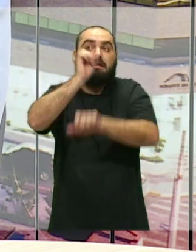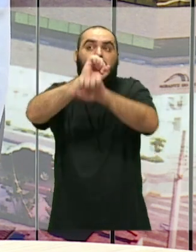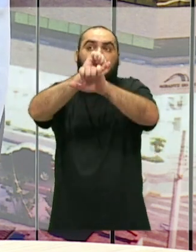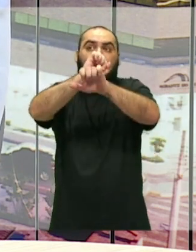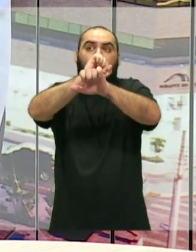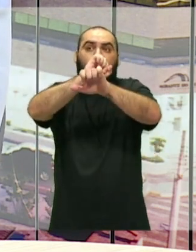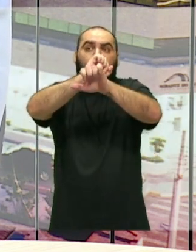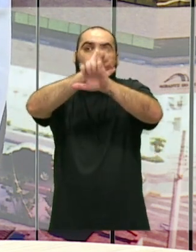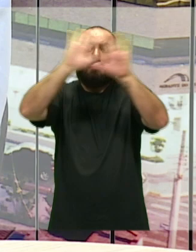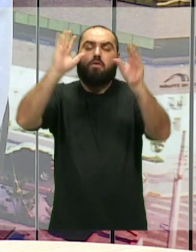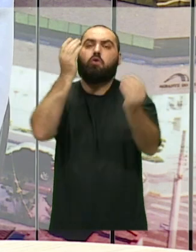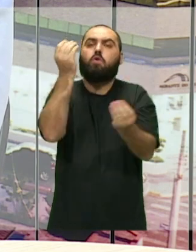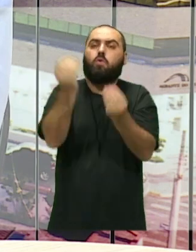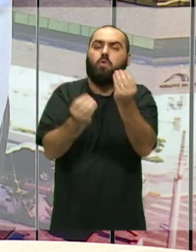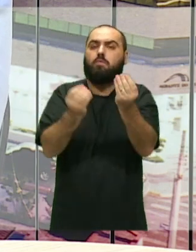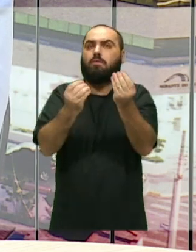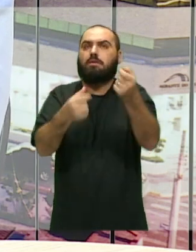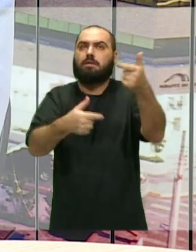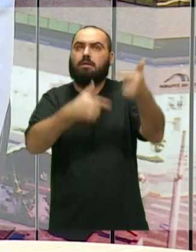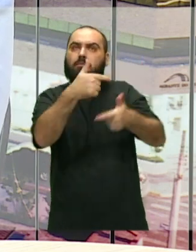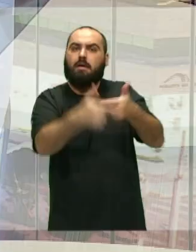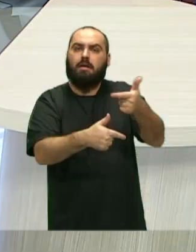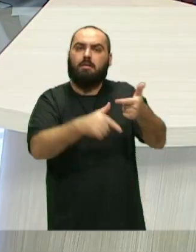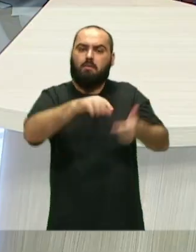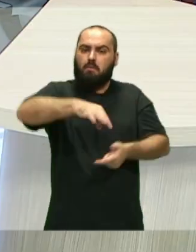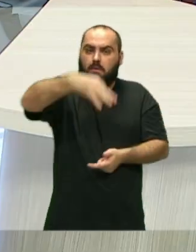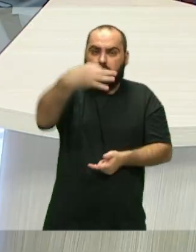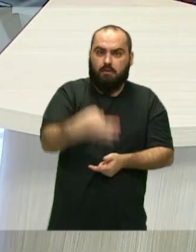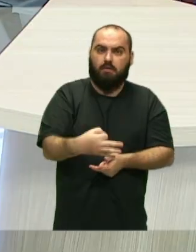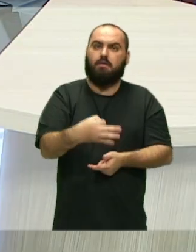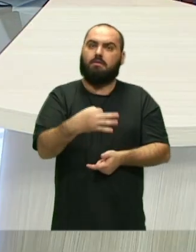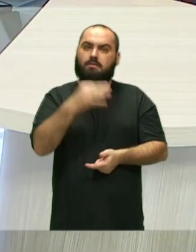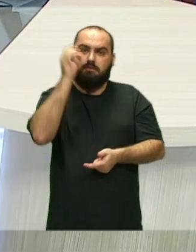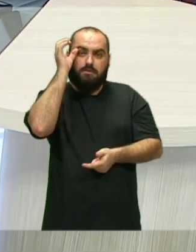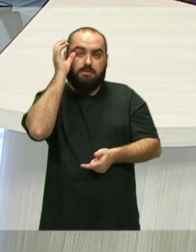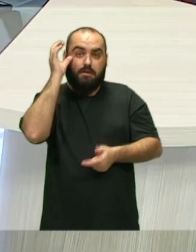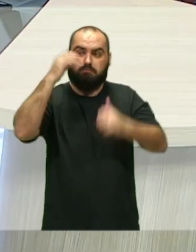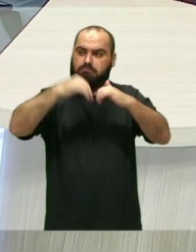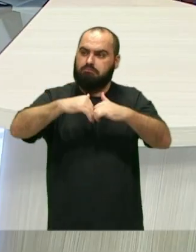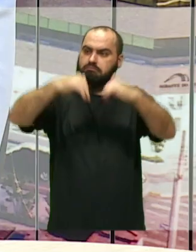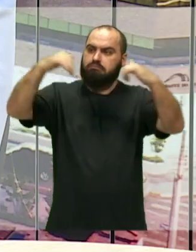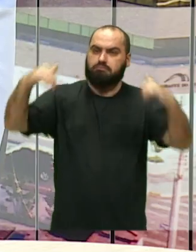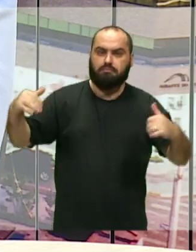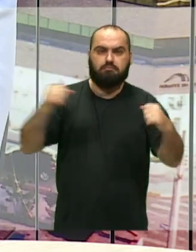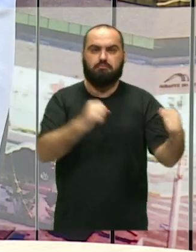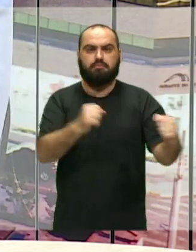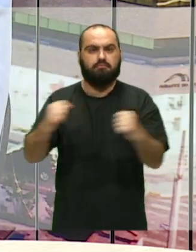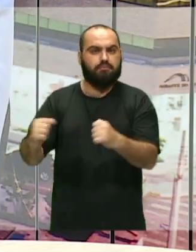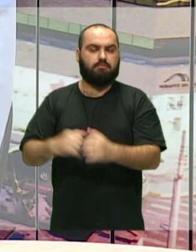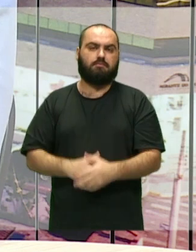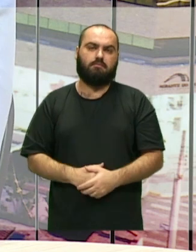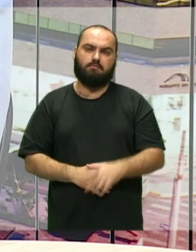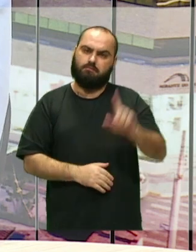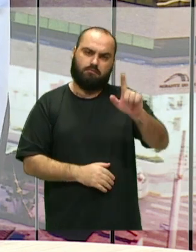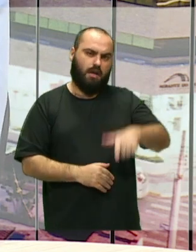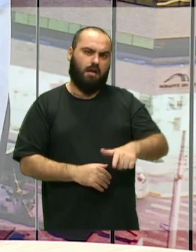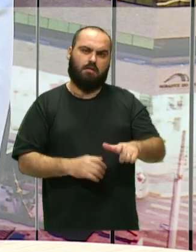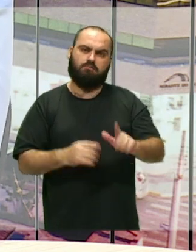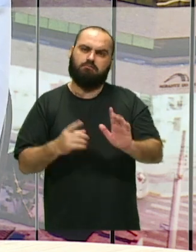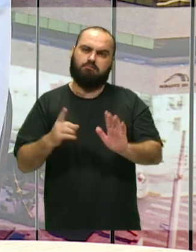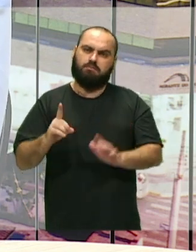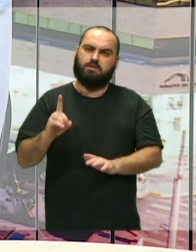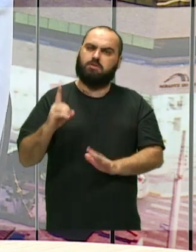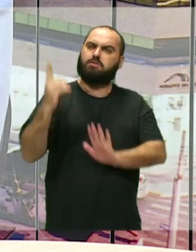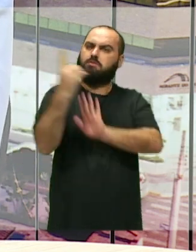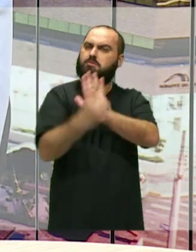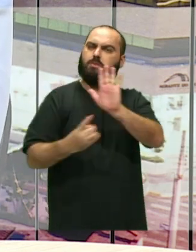como que a gente pode trabalhar harmonicamente né Essa interdependência dos poderes então é bem didático assim a escola